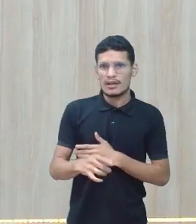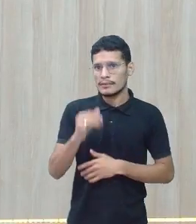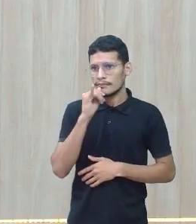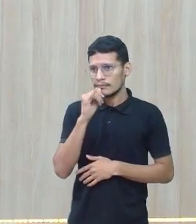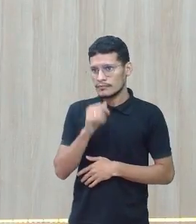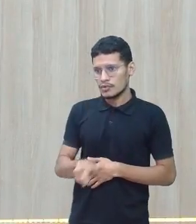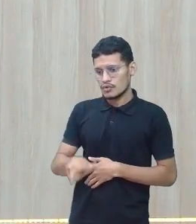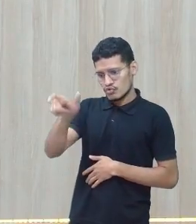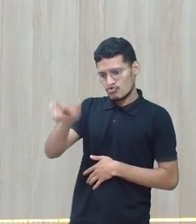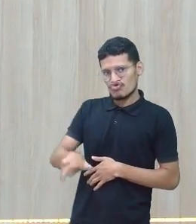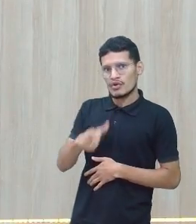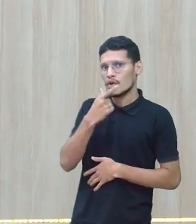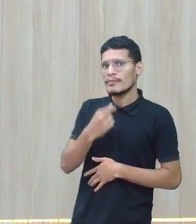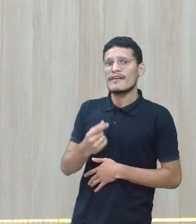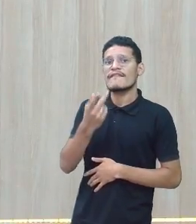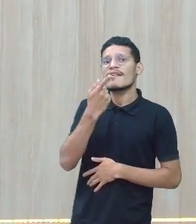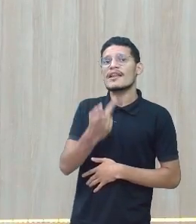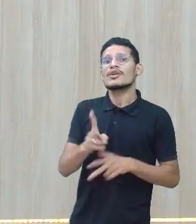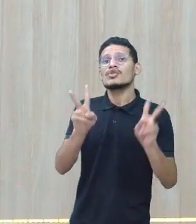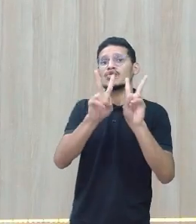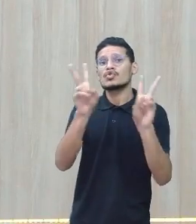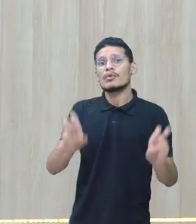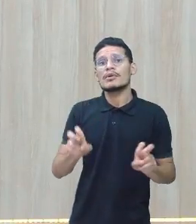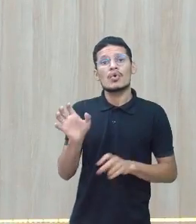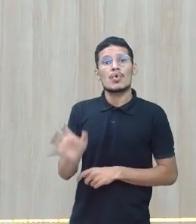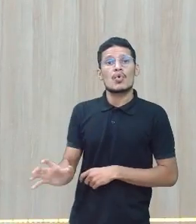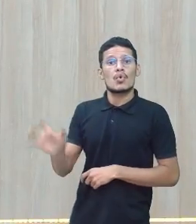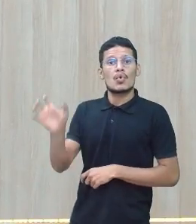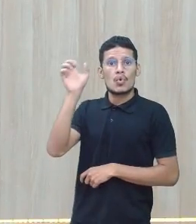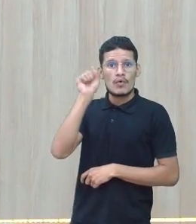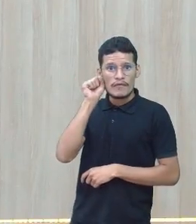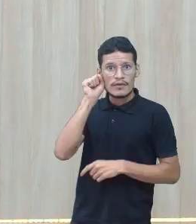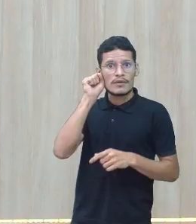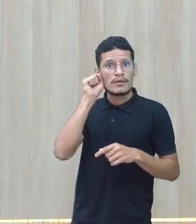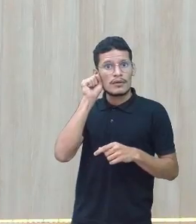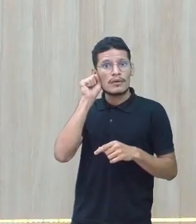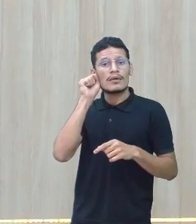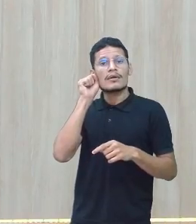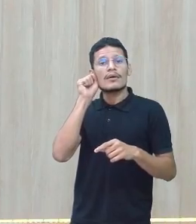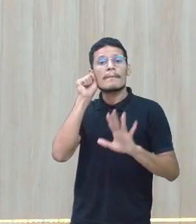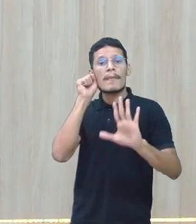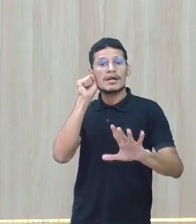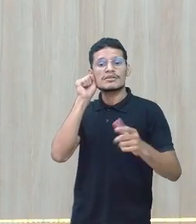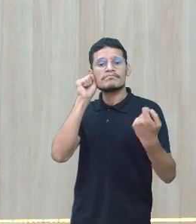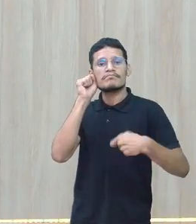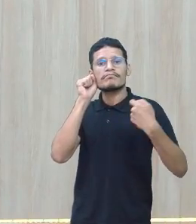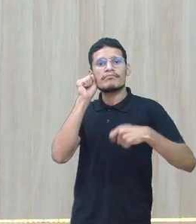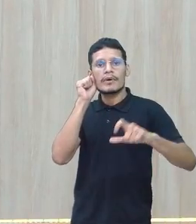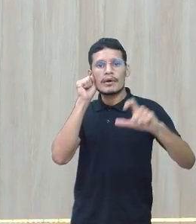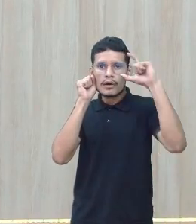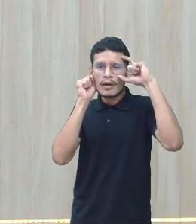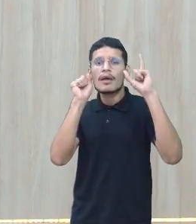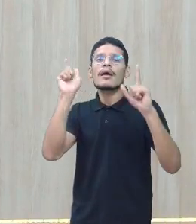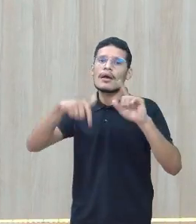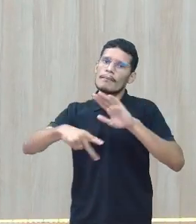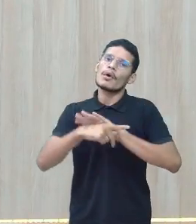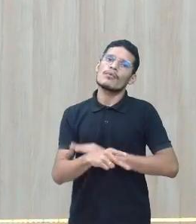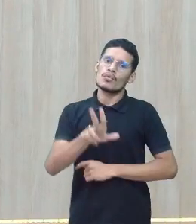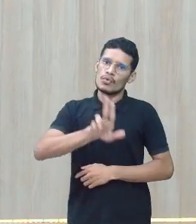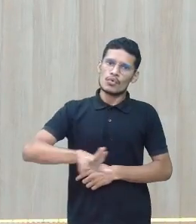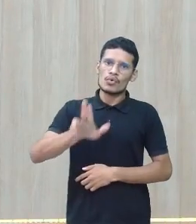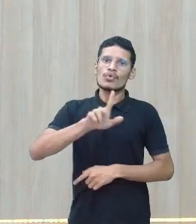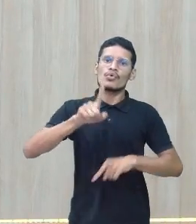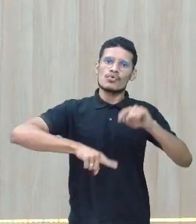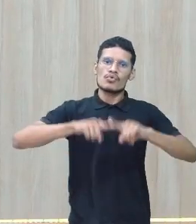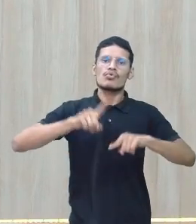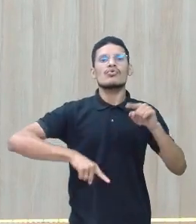senhorzinho que estava falando ali sobre escutar, precisar colocar os óculos para escutar. Isso é um recurso da linguagem, que só com a